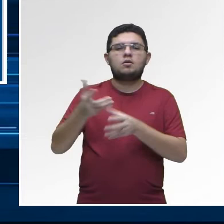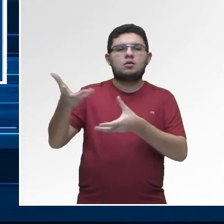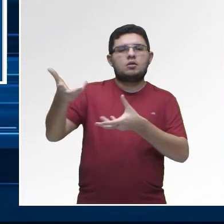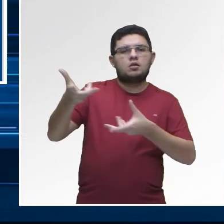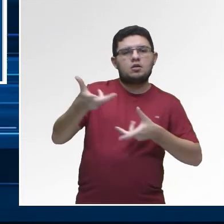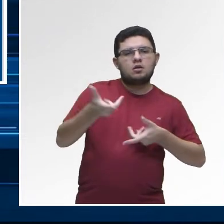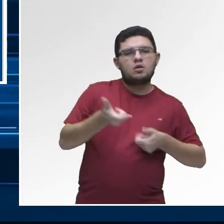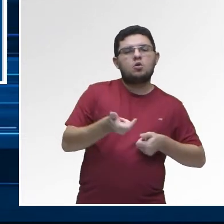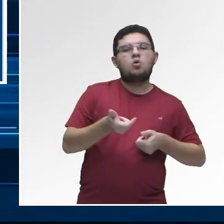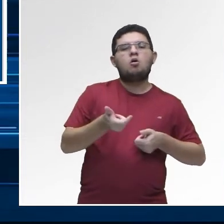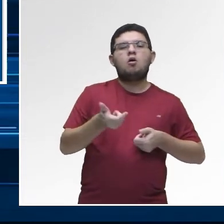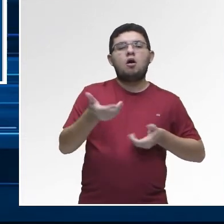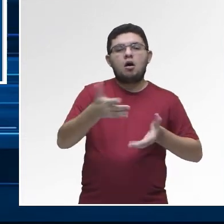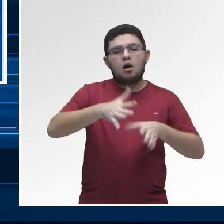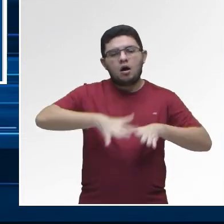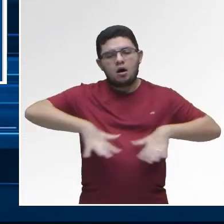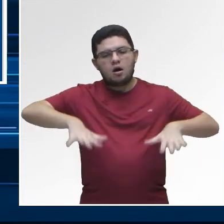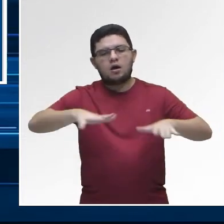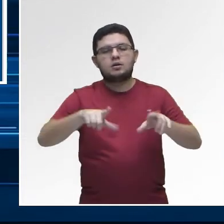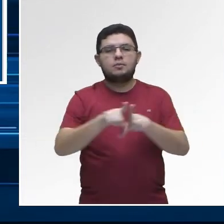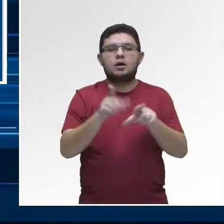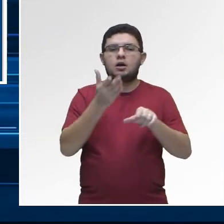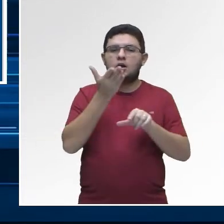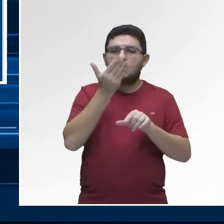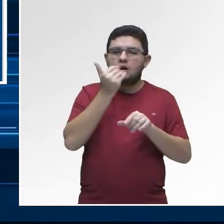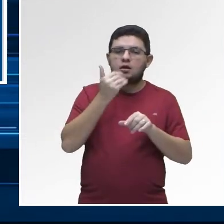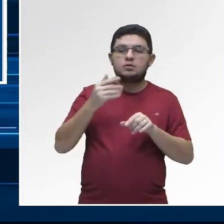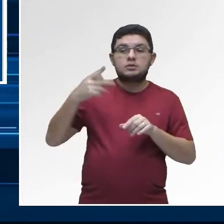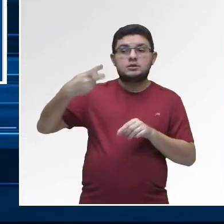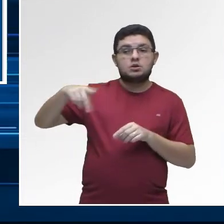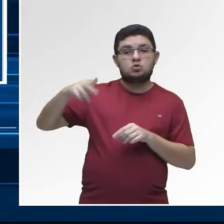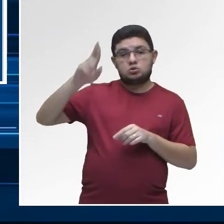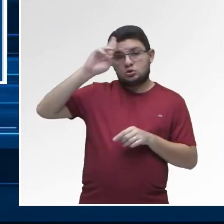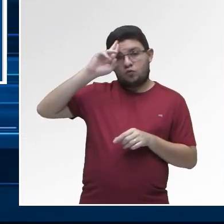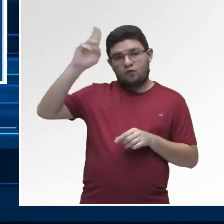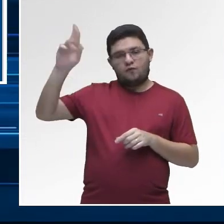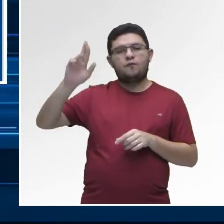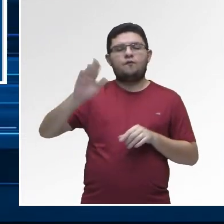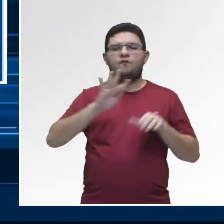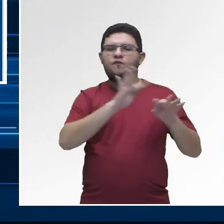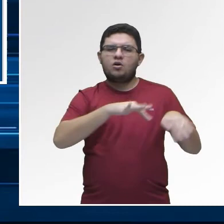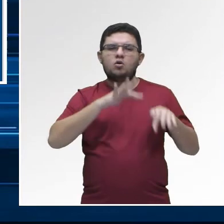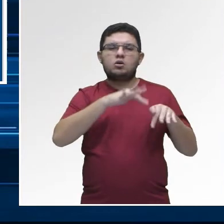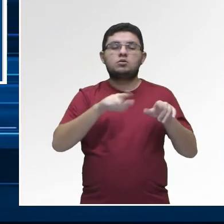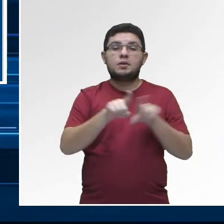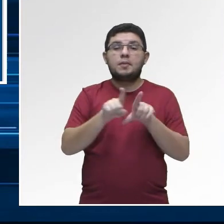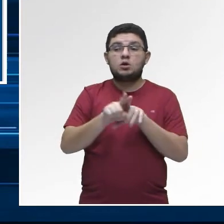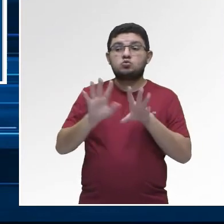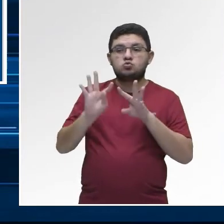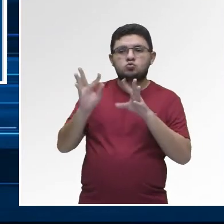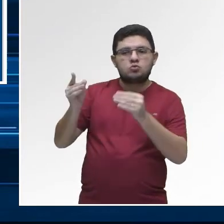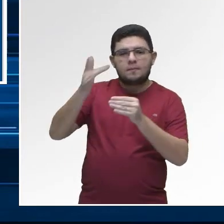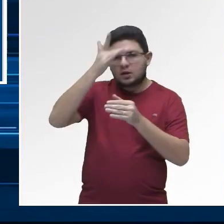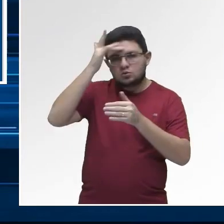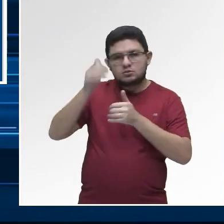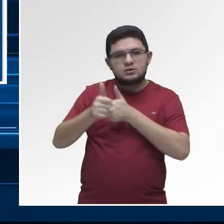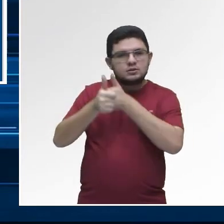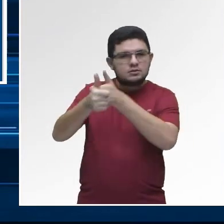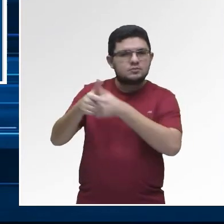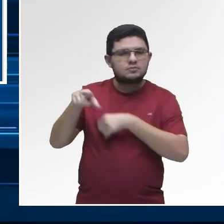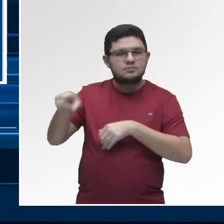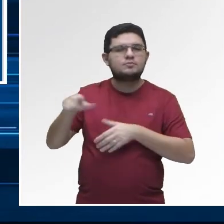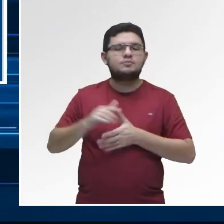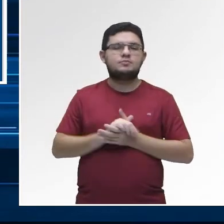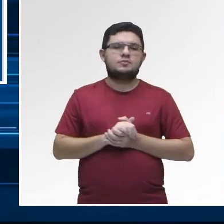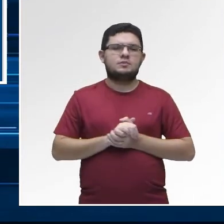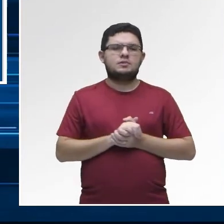senhor feudal e toda a sua comitiva, todos aqueles que acompanhavam ele quando ele viajava e passava na sua terra. Então